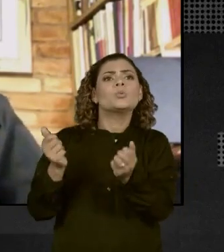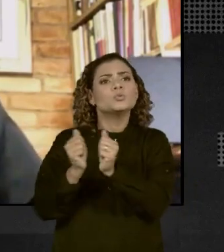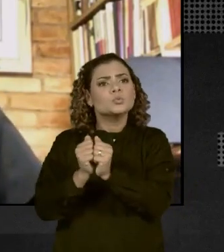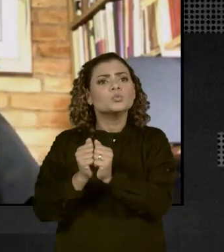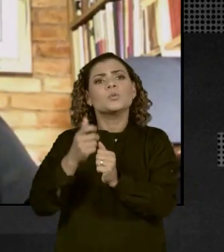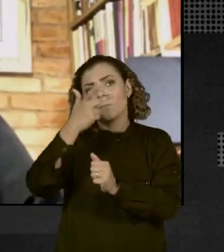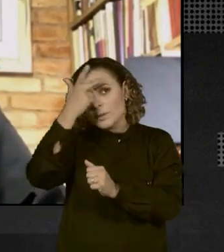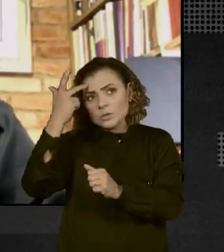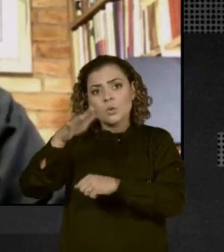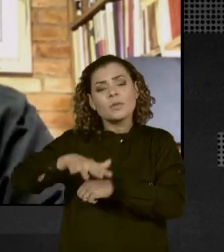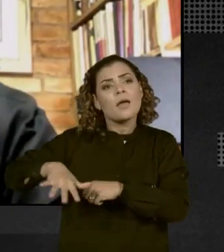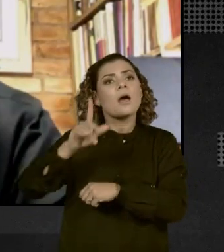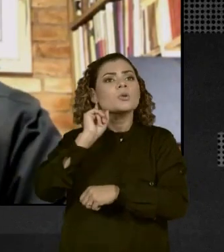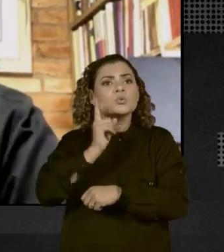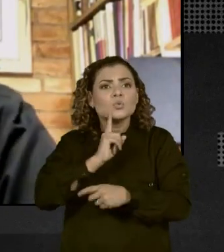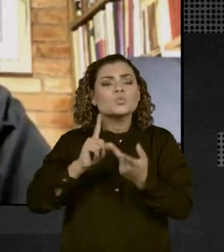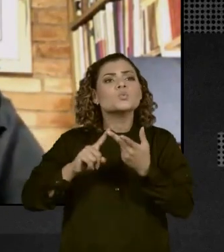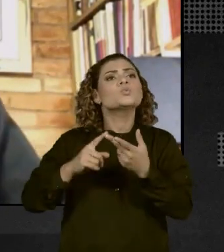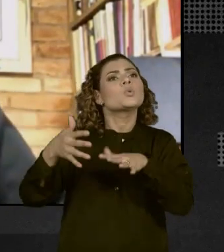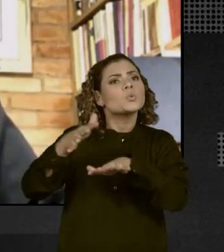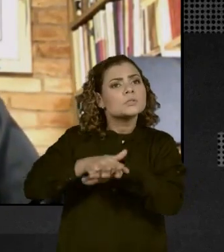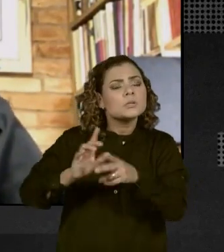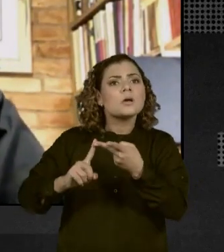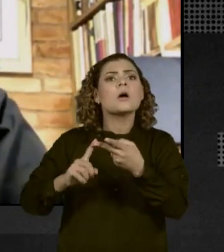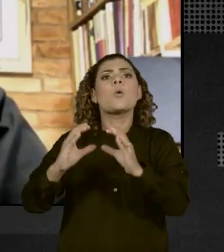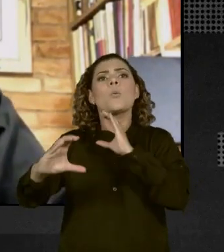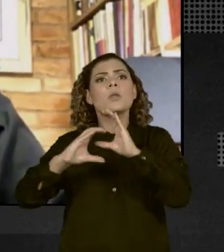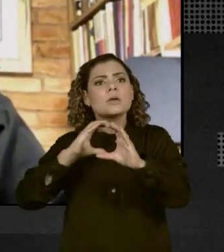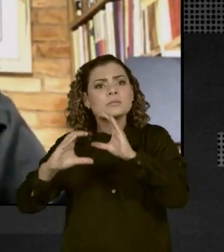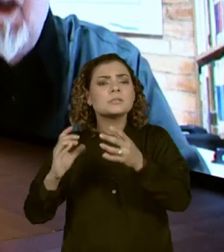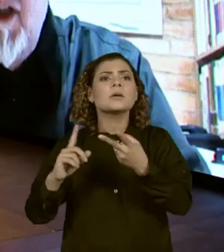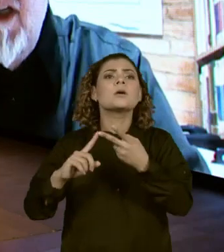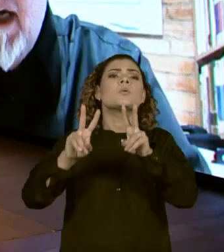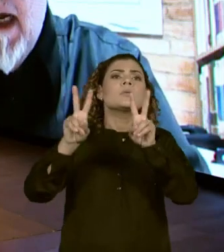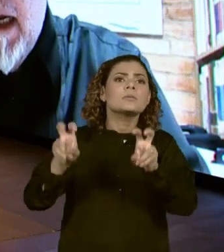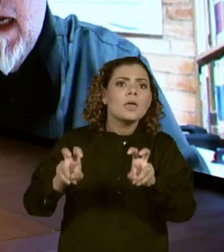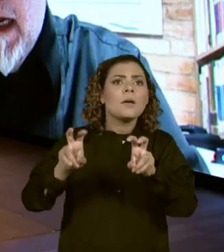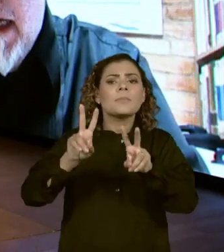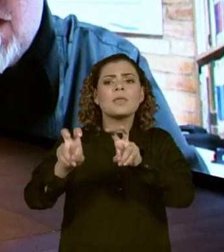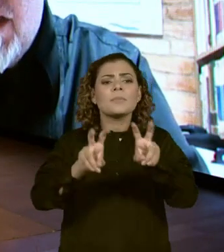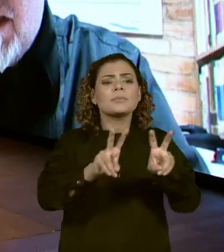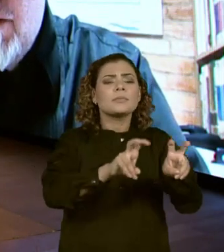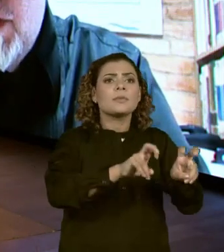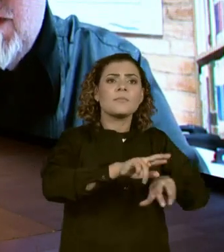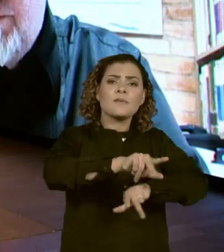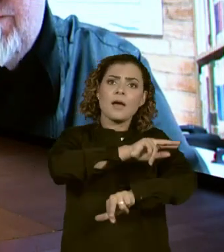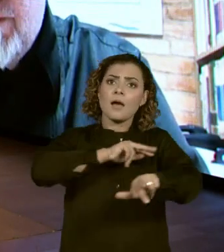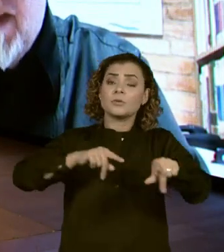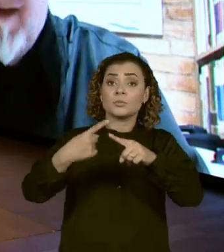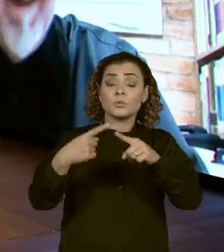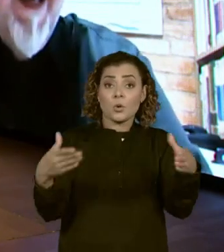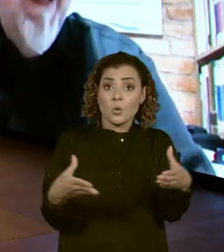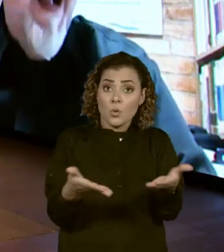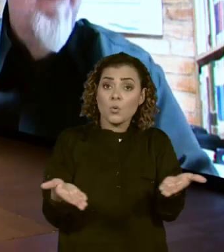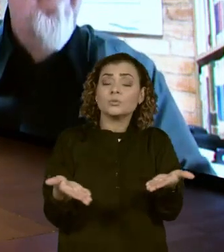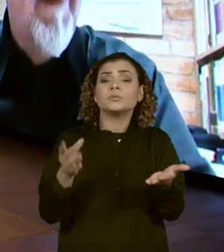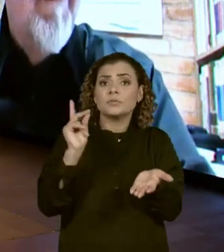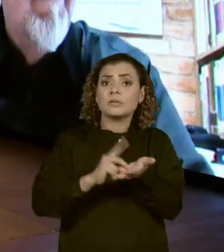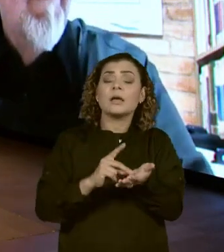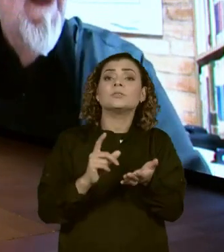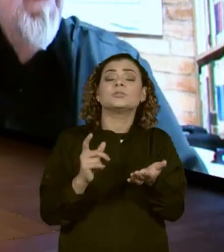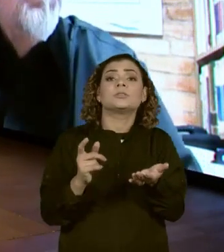procedimentos em torno de um assunto tão palpitante quanto esse. E foi muito bom, assim, porque eu andei participando de vários encontros